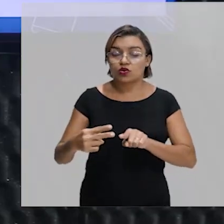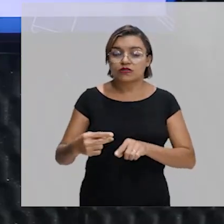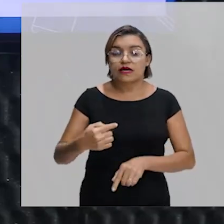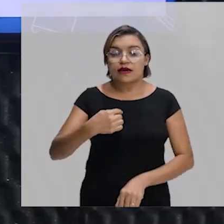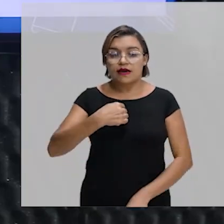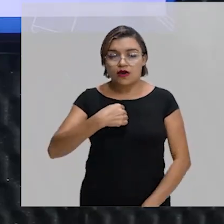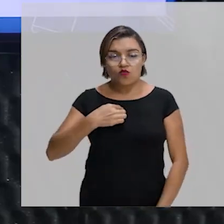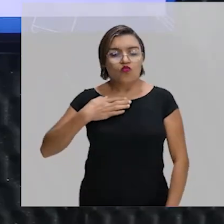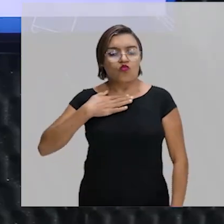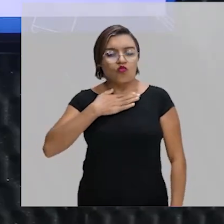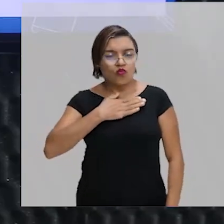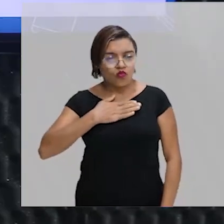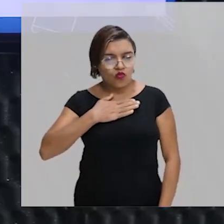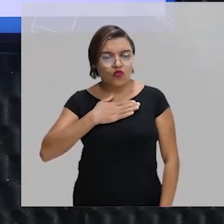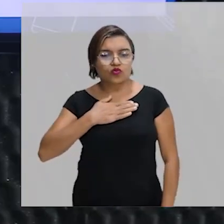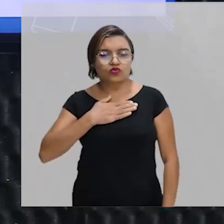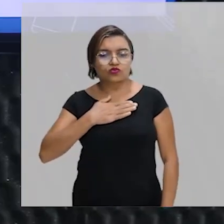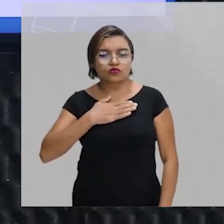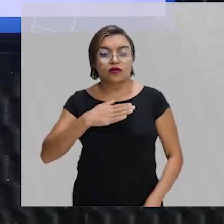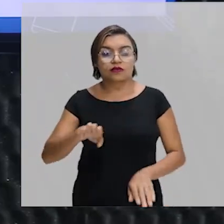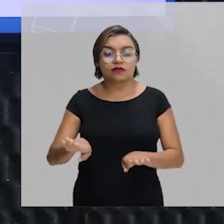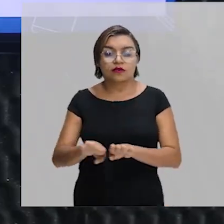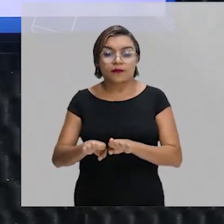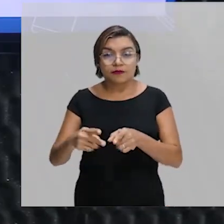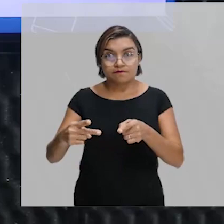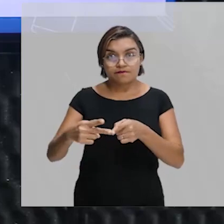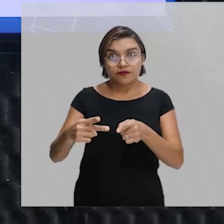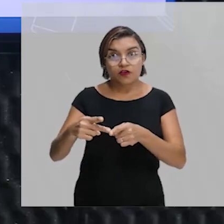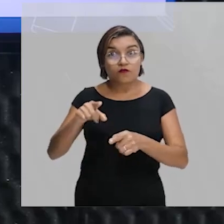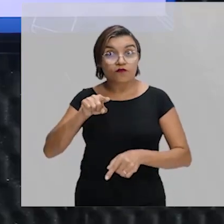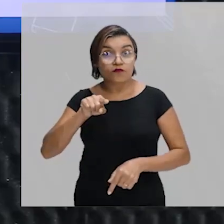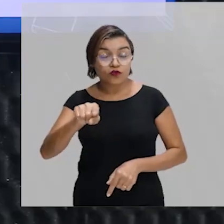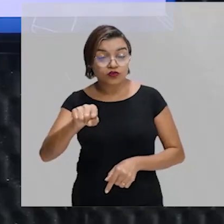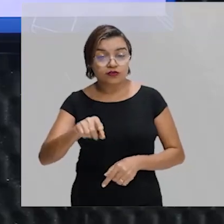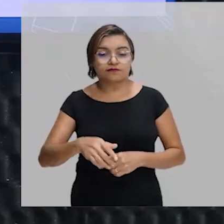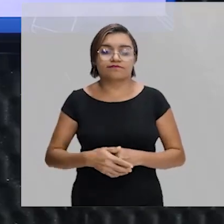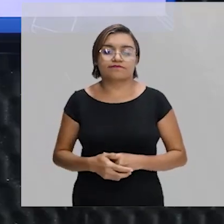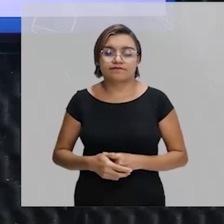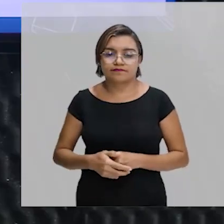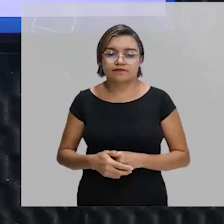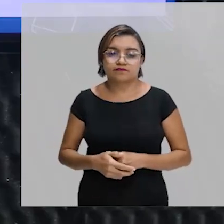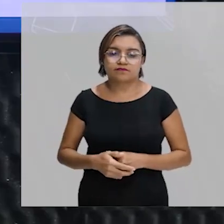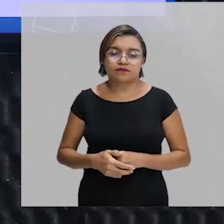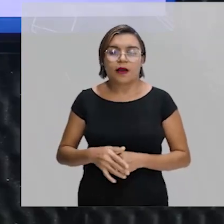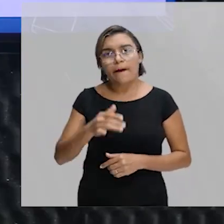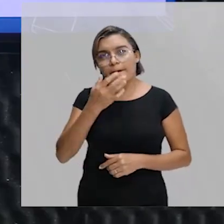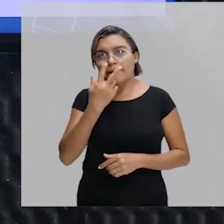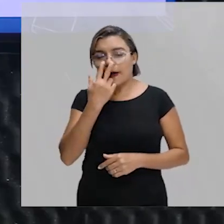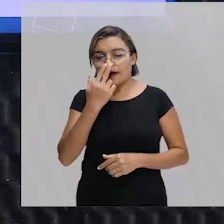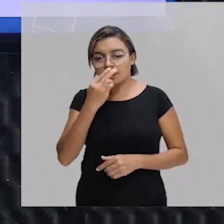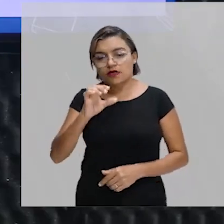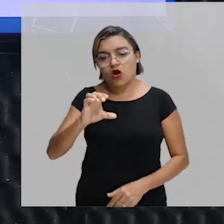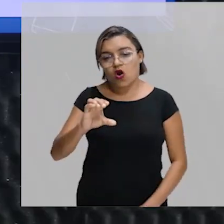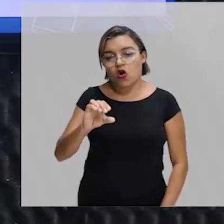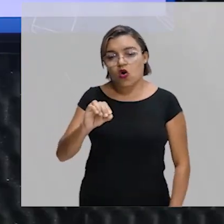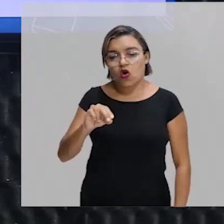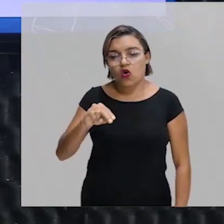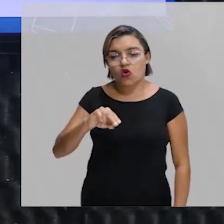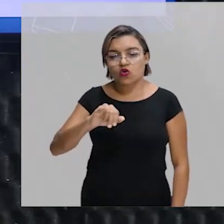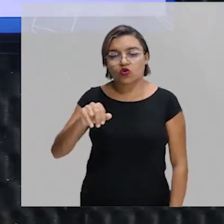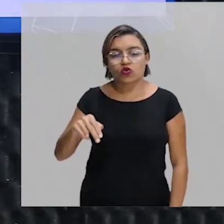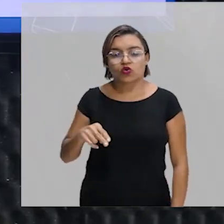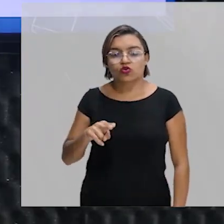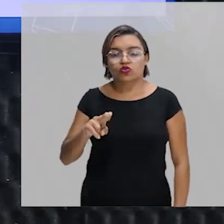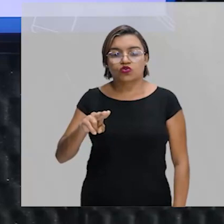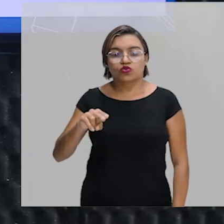Eu gosto e você. Que venceu minha conjunção, tá? Da mesma forma como em português, não tem